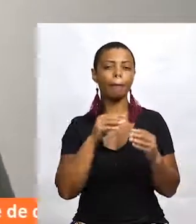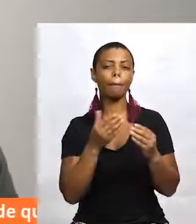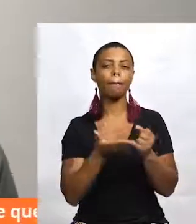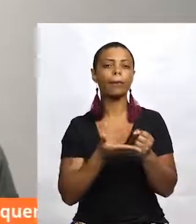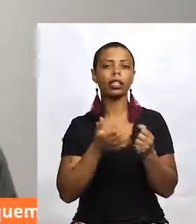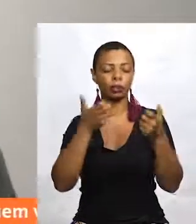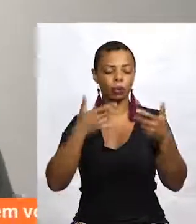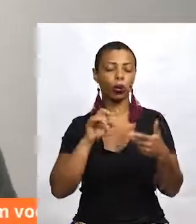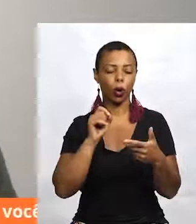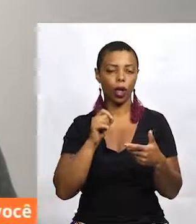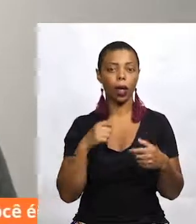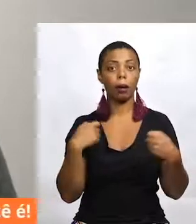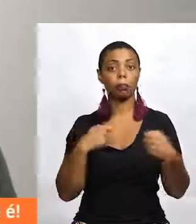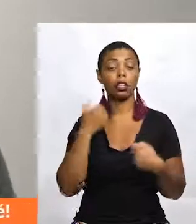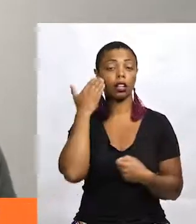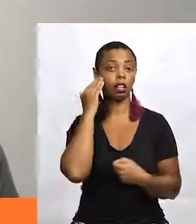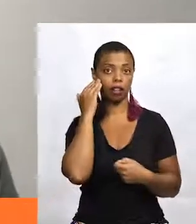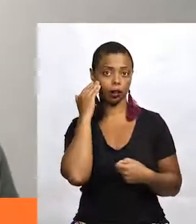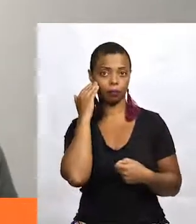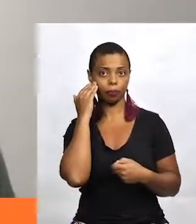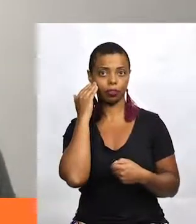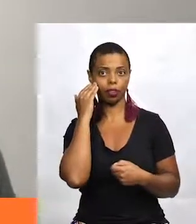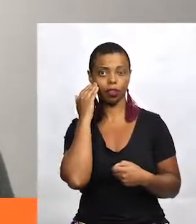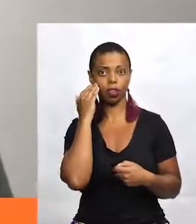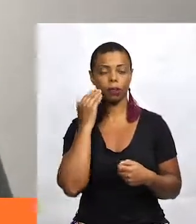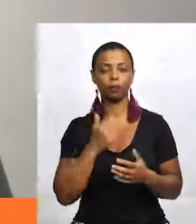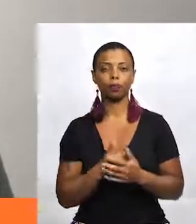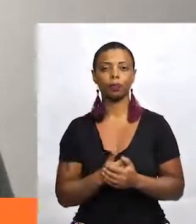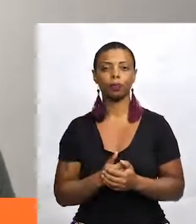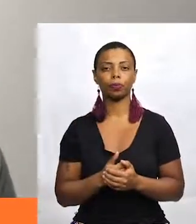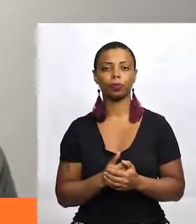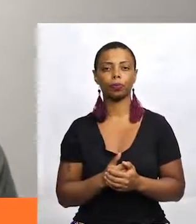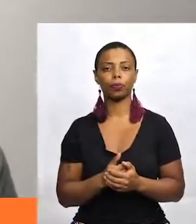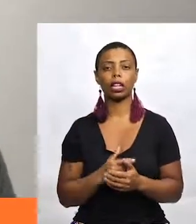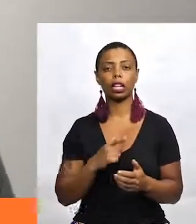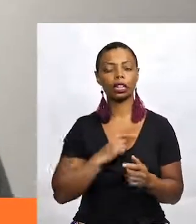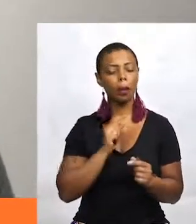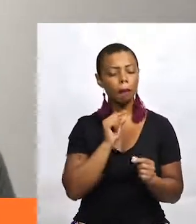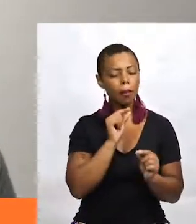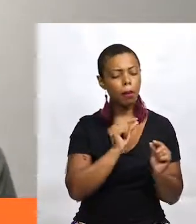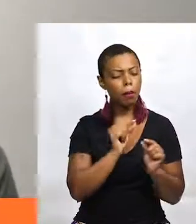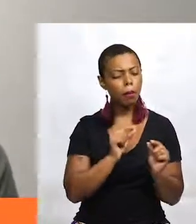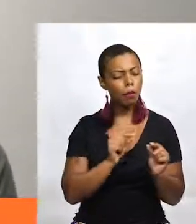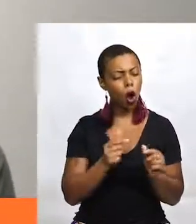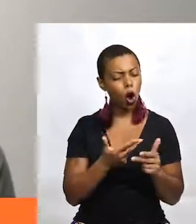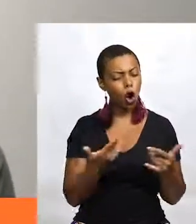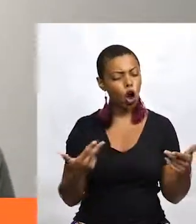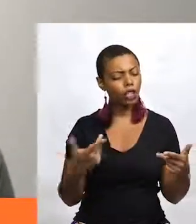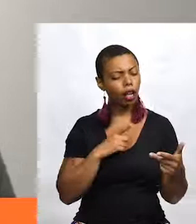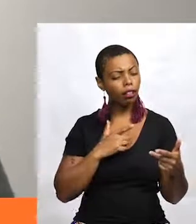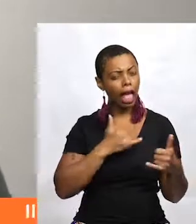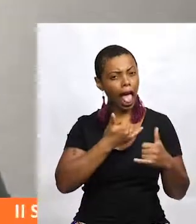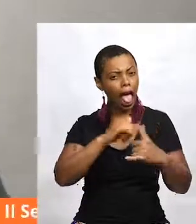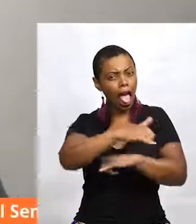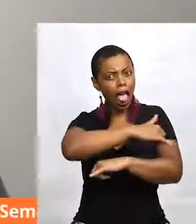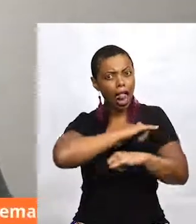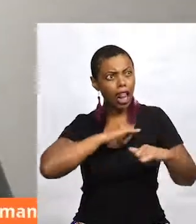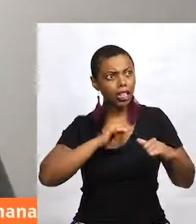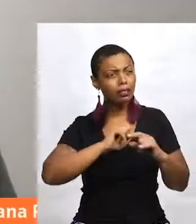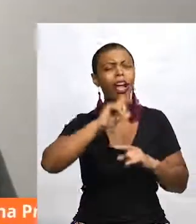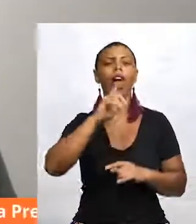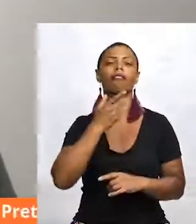gente quer responder é o som, né? Existem partículas de altíssimas energias. Quando eu falo partícula